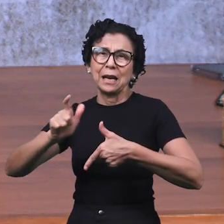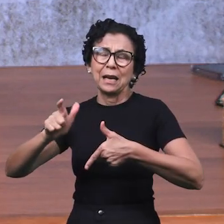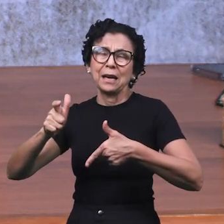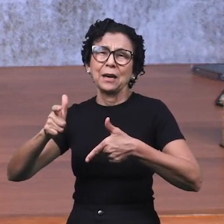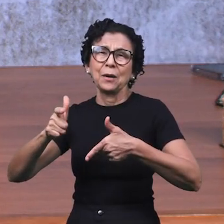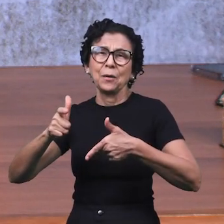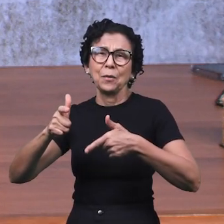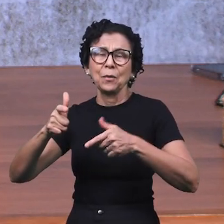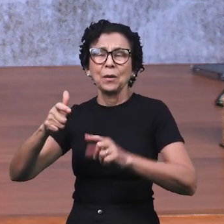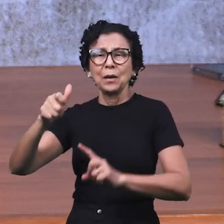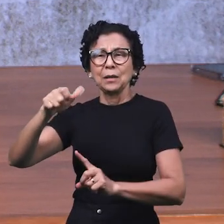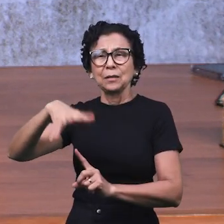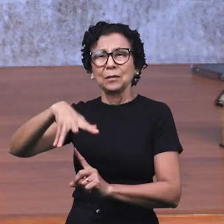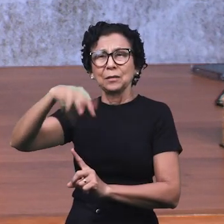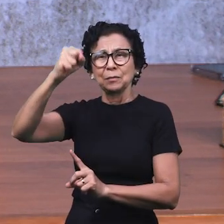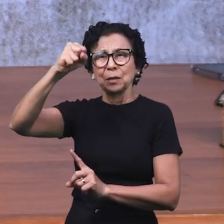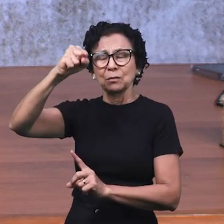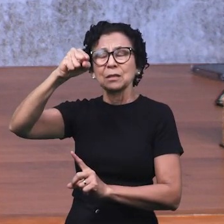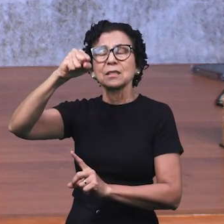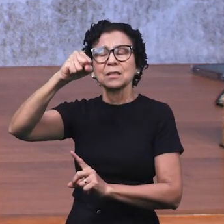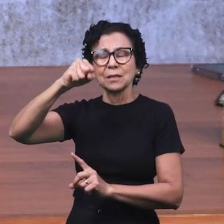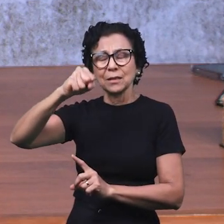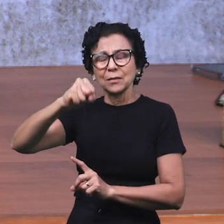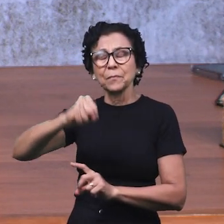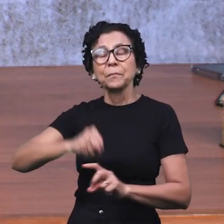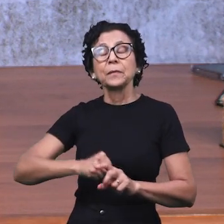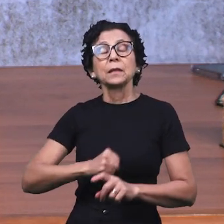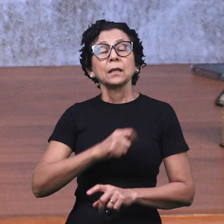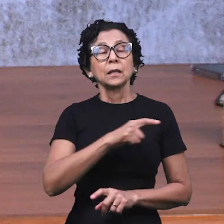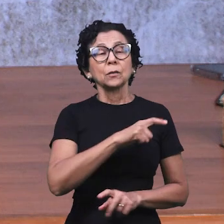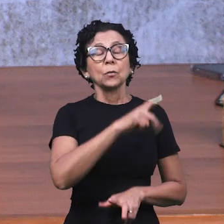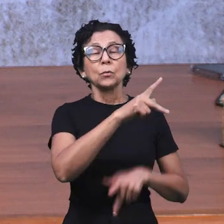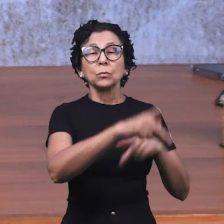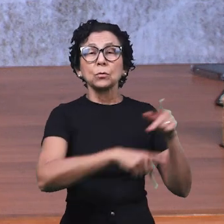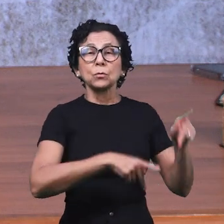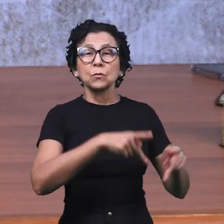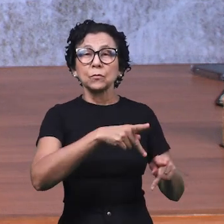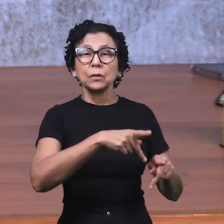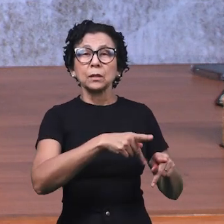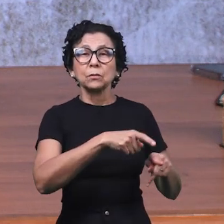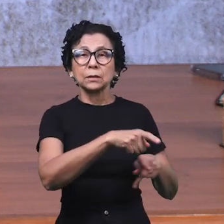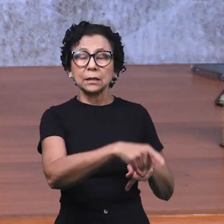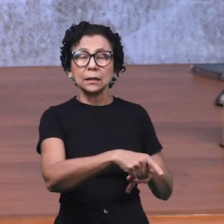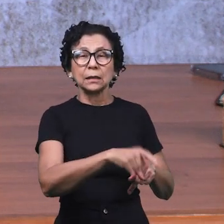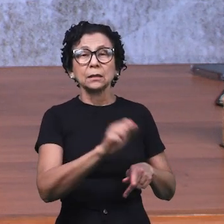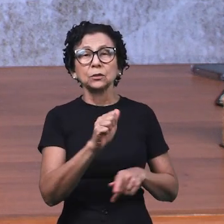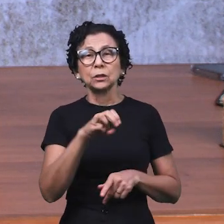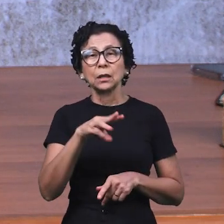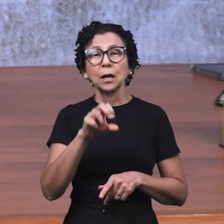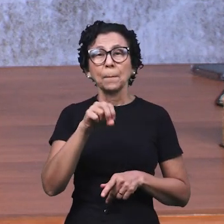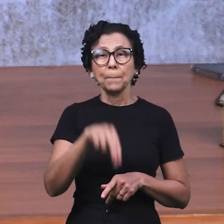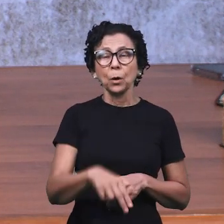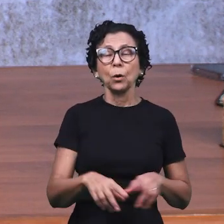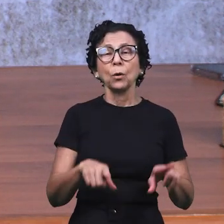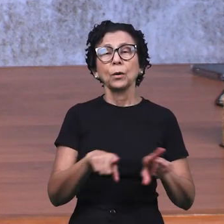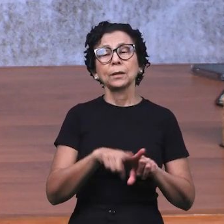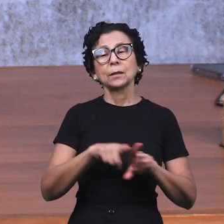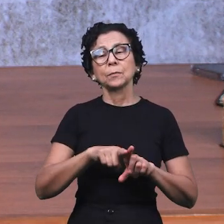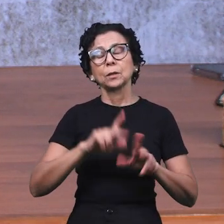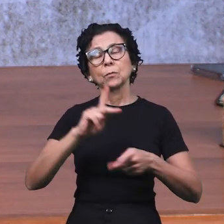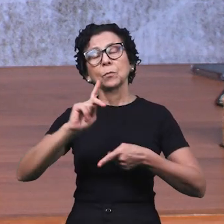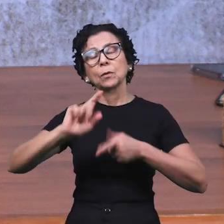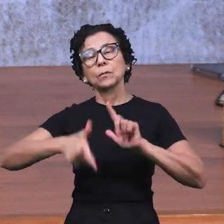Amon se convocaram e se puseram em campo em Gileade. E também os de Israel se